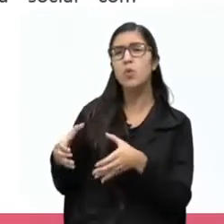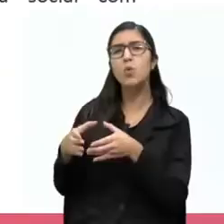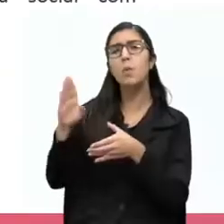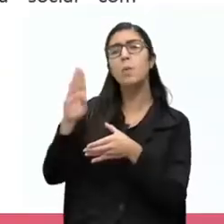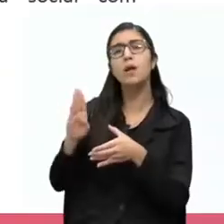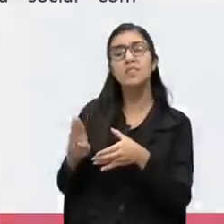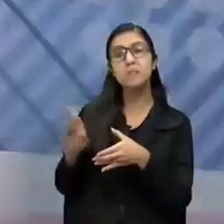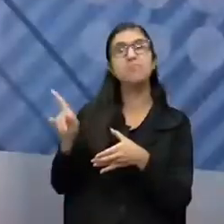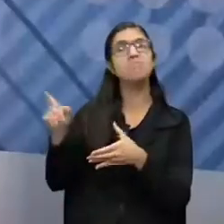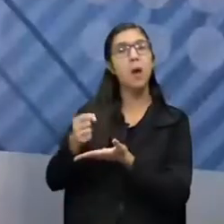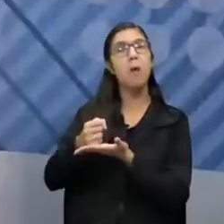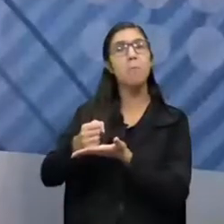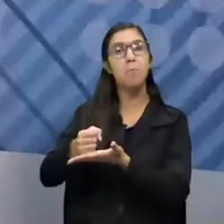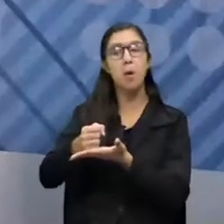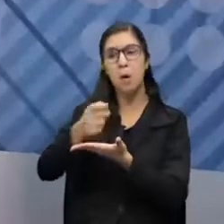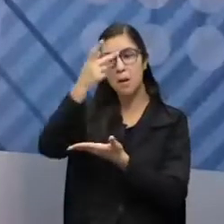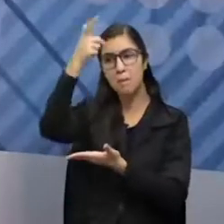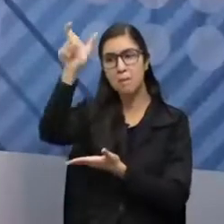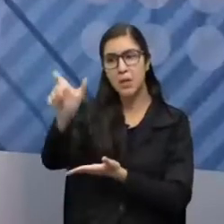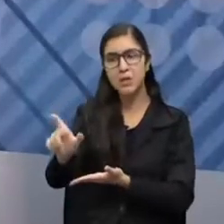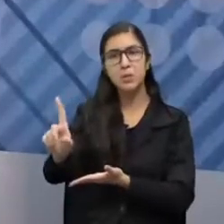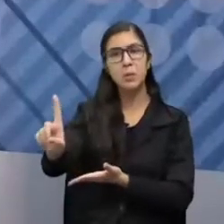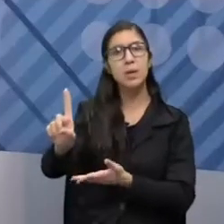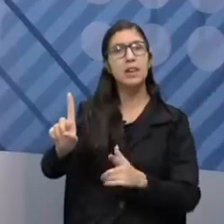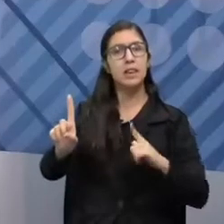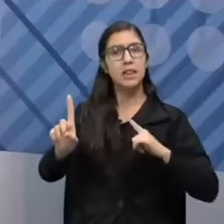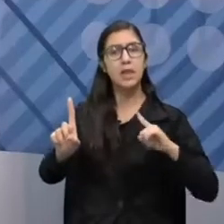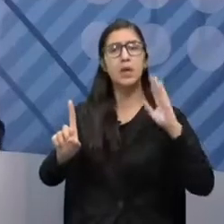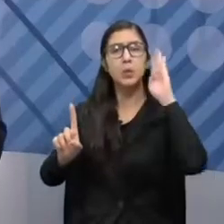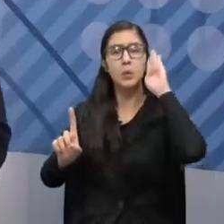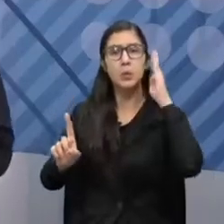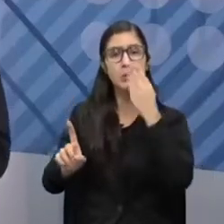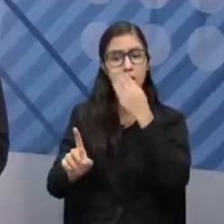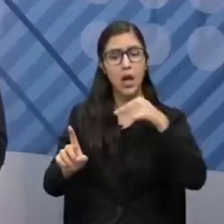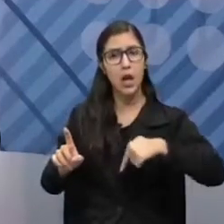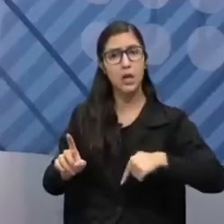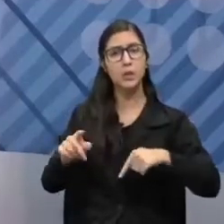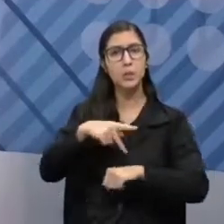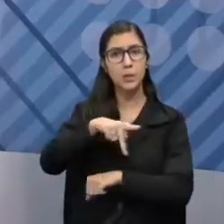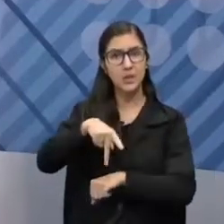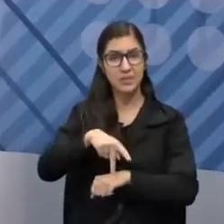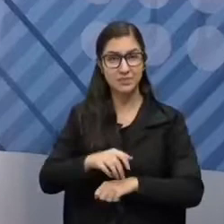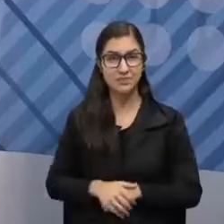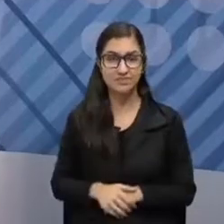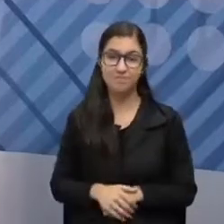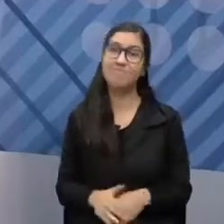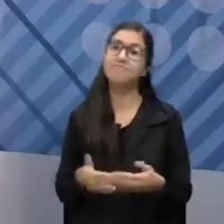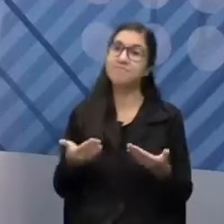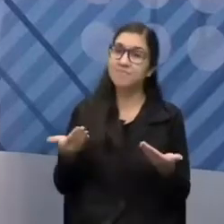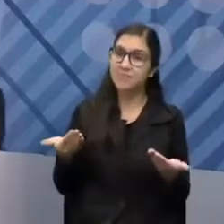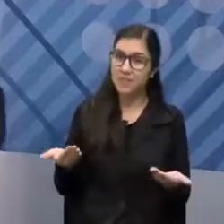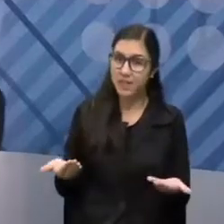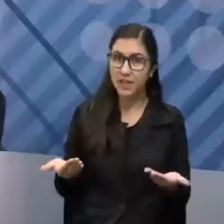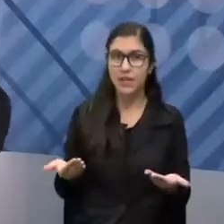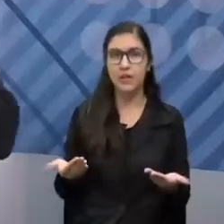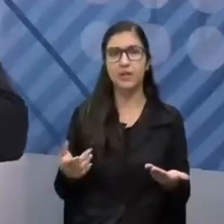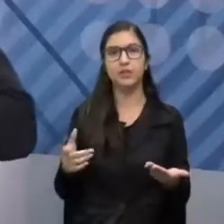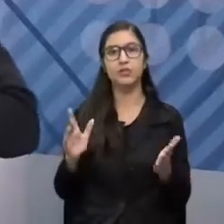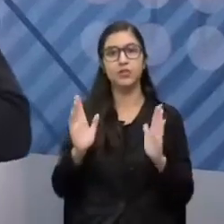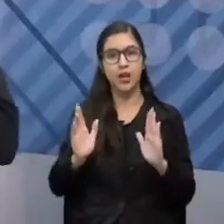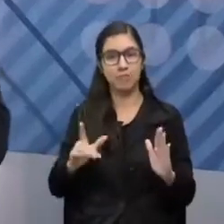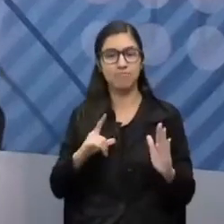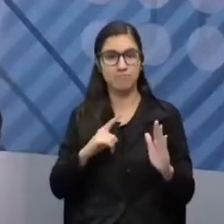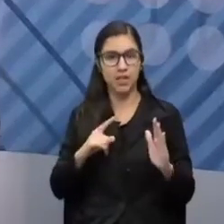grupo que apoia a pessoa com surdo-cegueira no nosso país, certo? Então, em